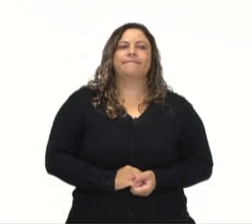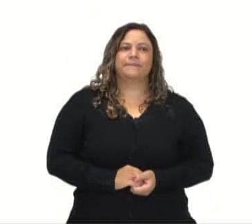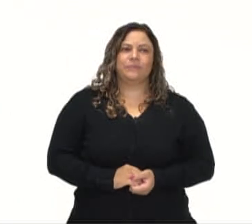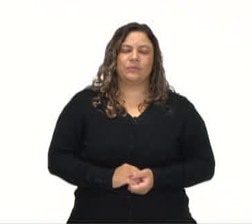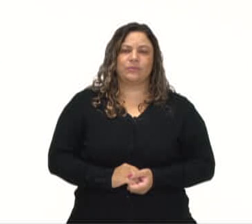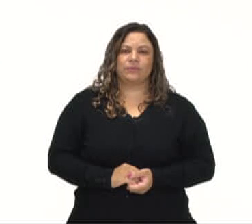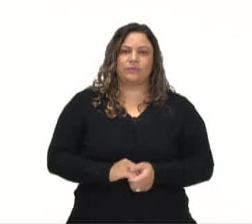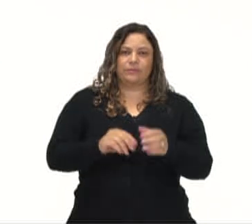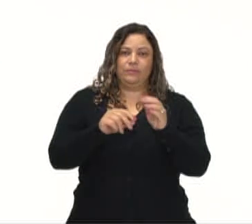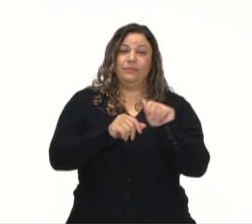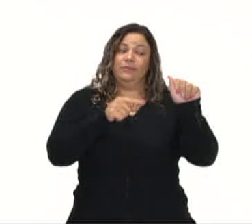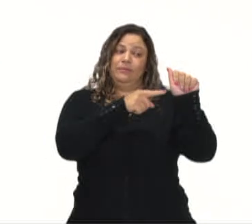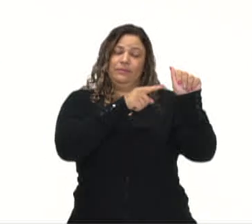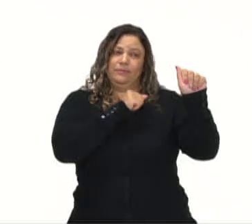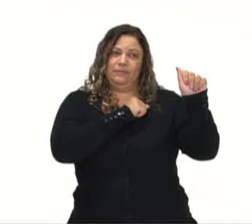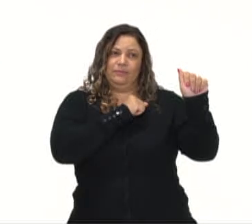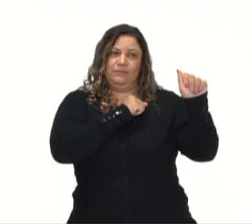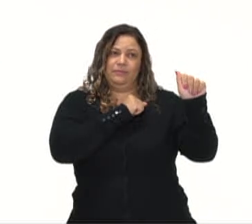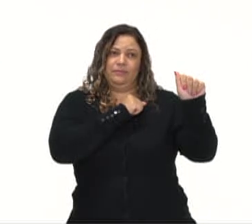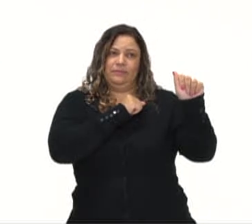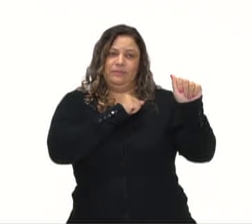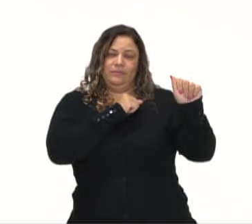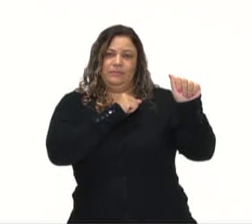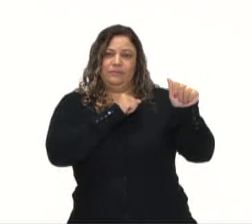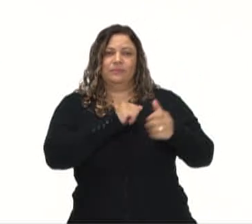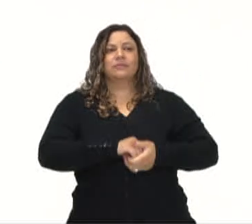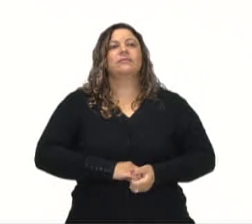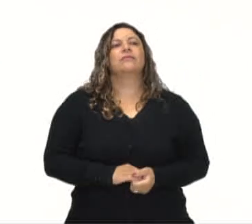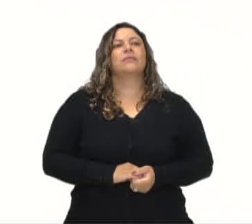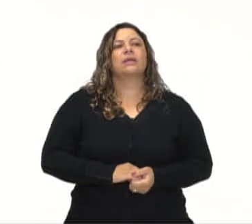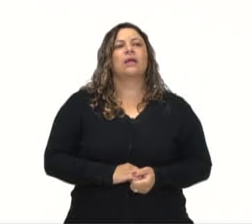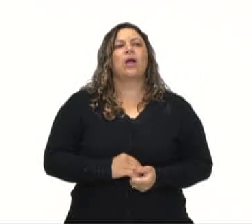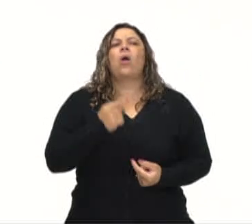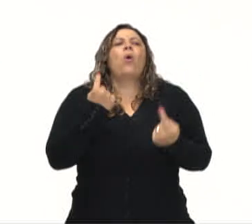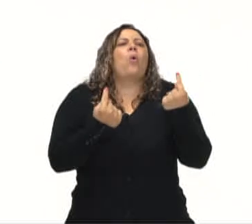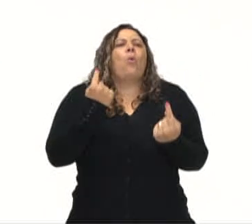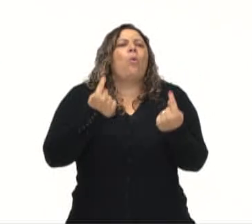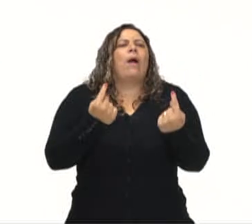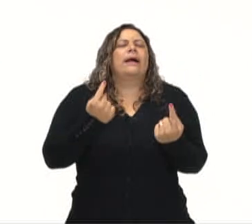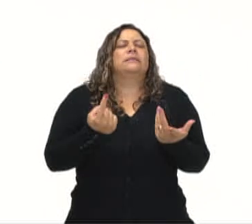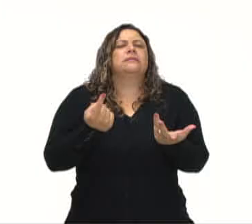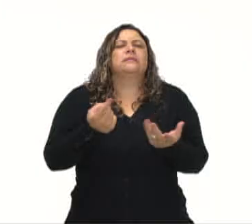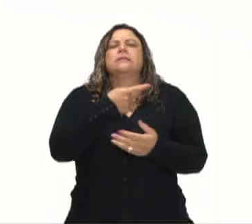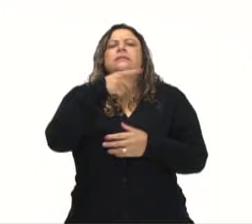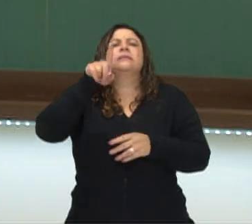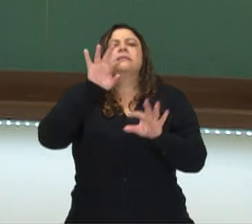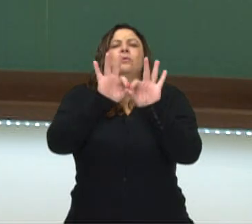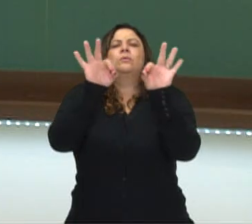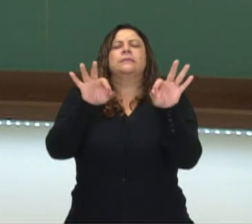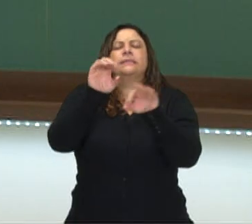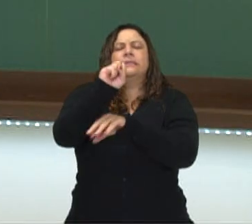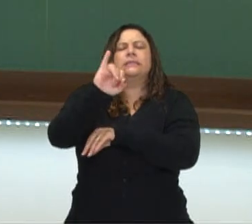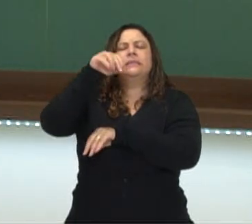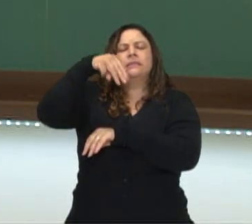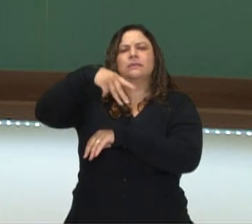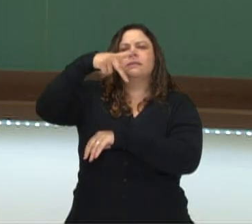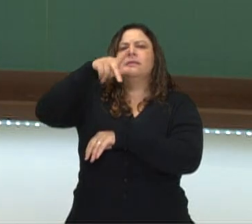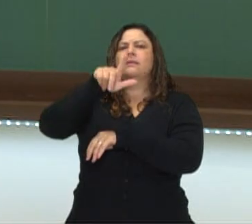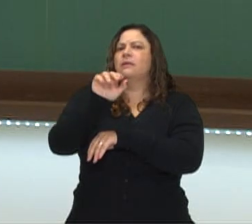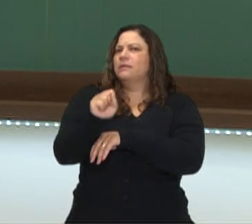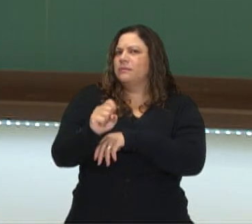A pergunta A: qual ou quais desses quadrinhos se referem a substâncias simples?